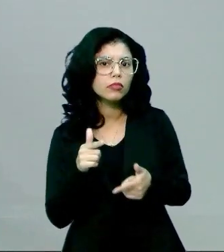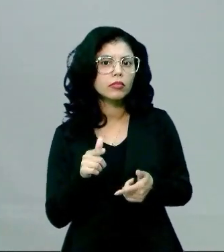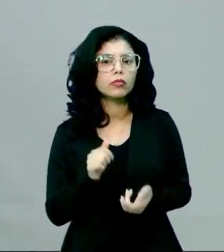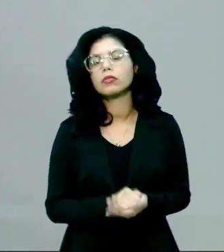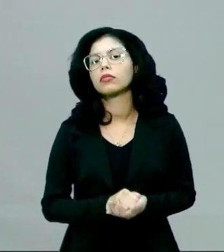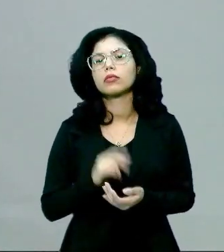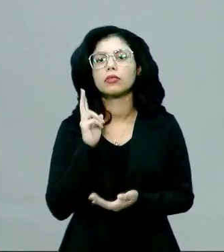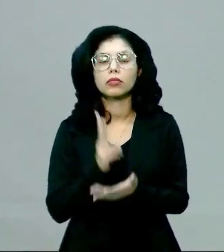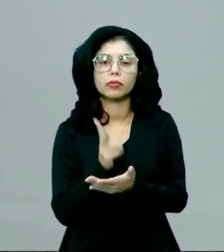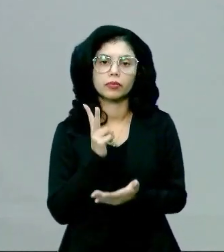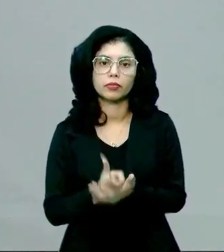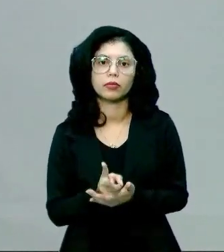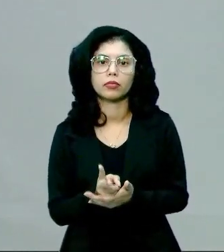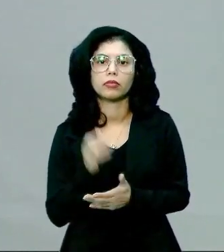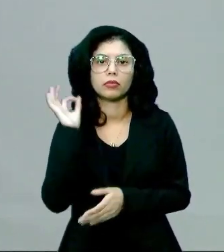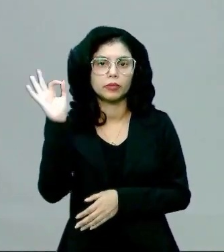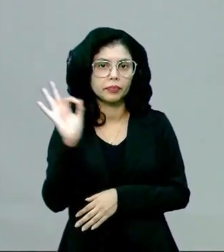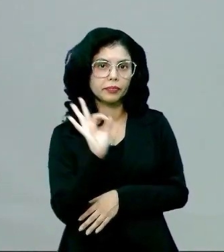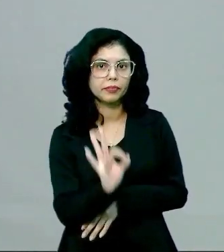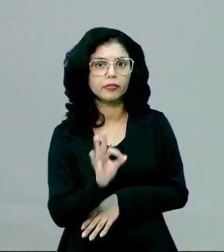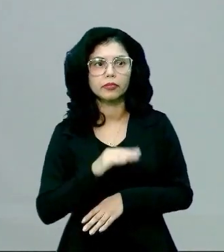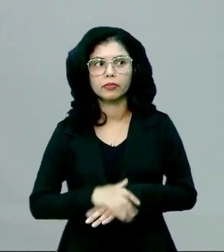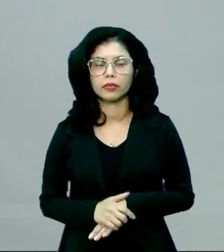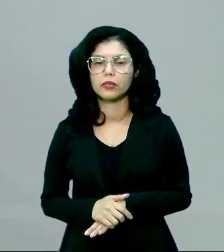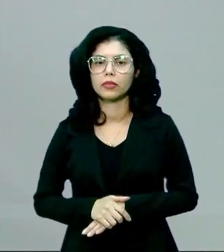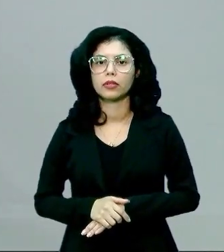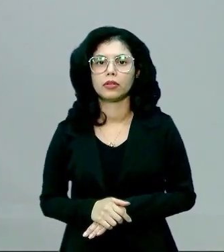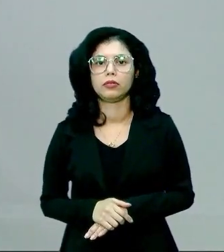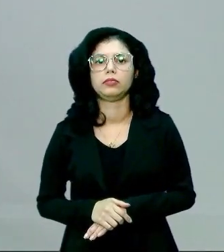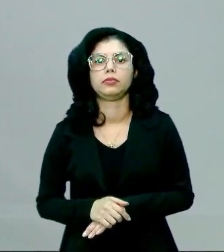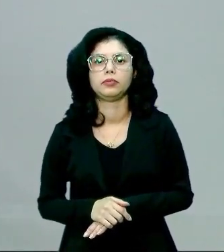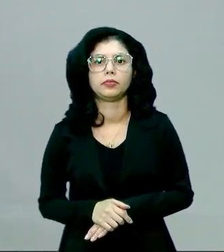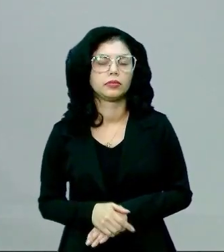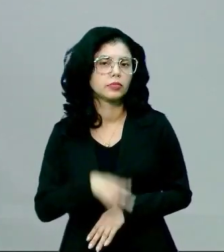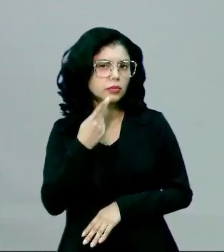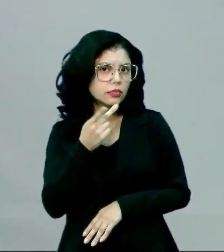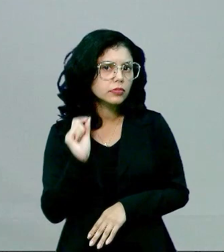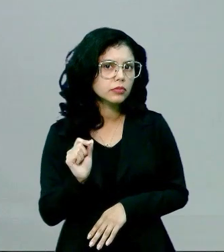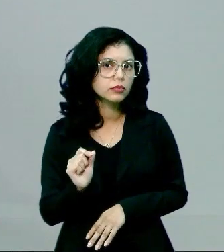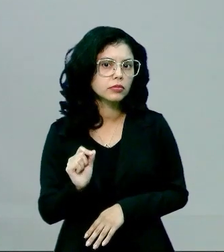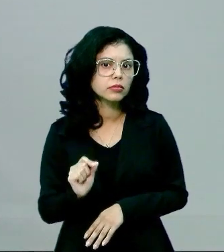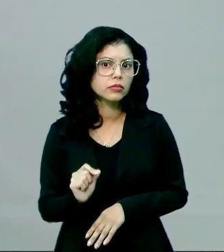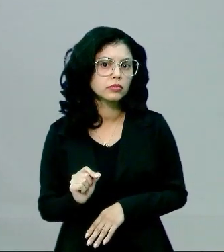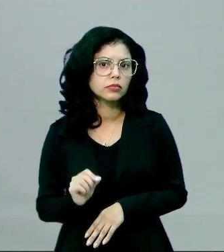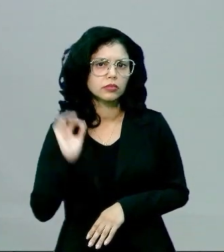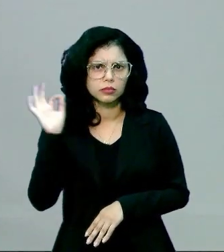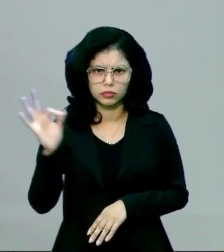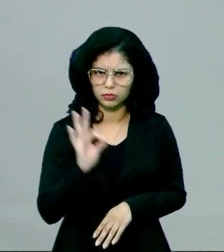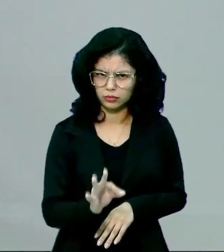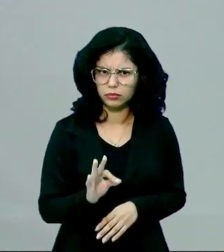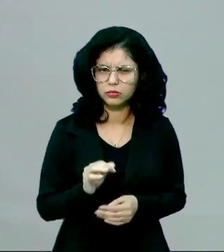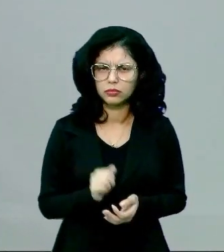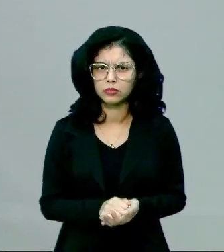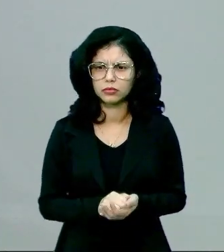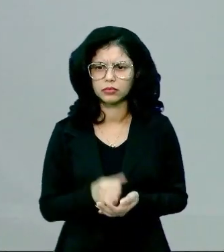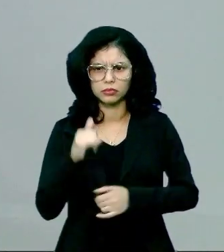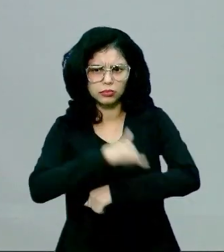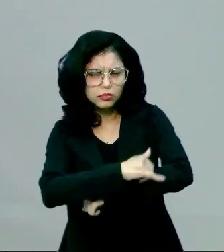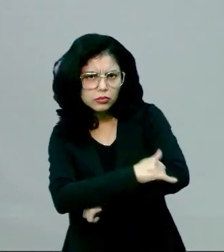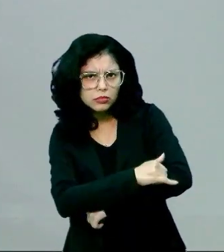leite todo o tempo em porcentagem. Aí você olha e diz, mas porcentagem de leite com leite sobre